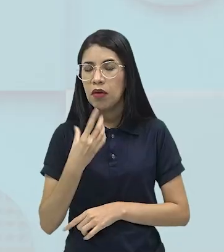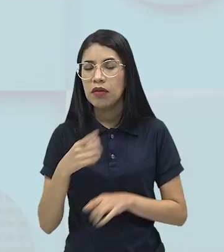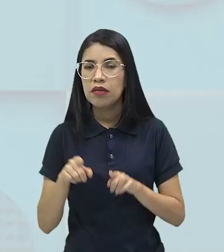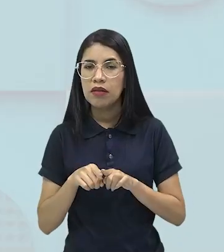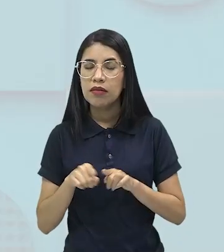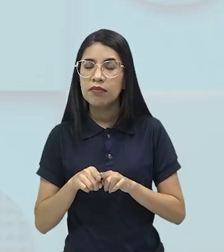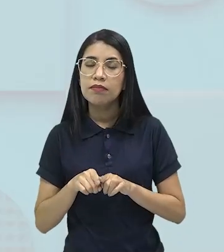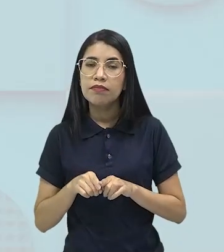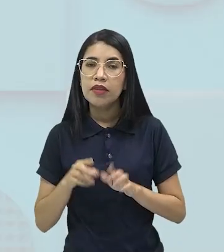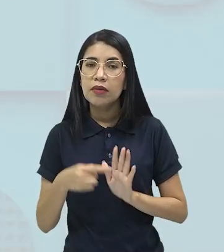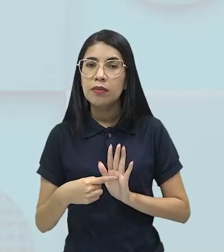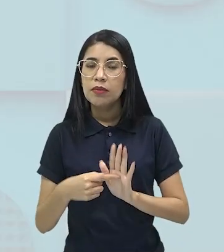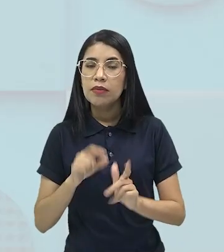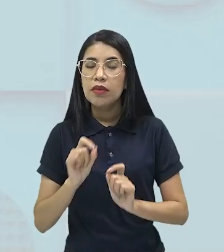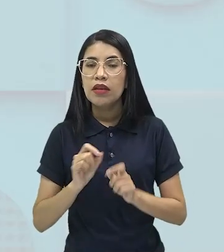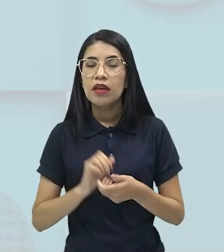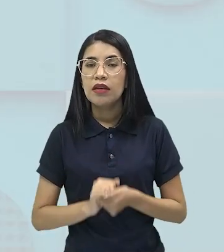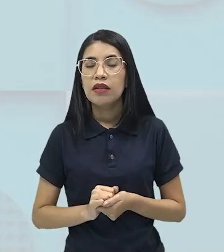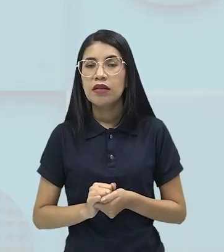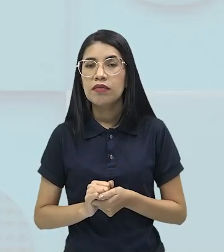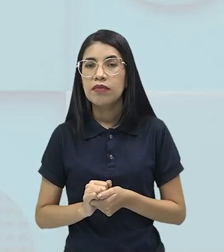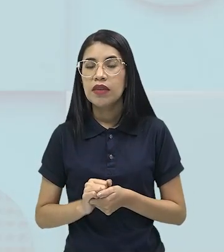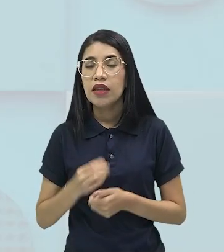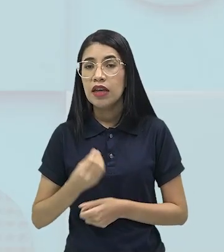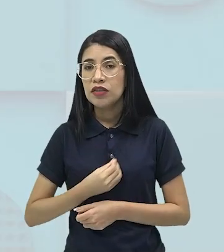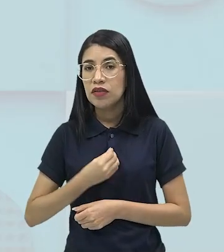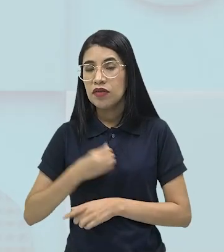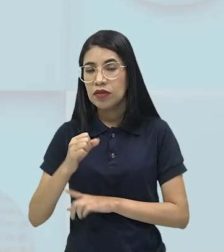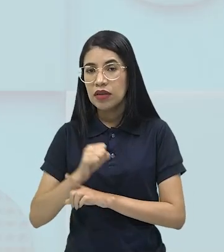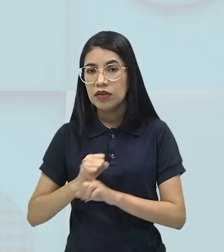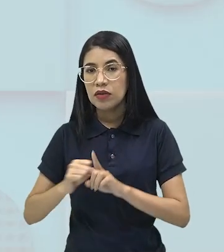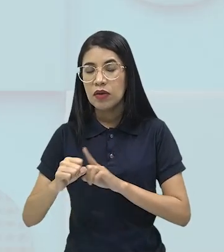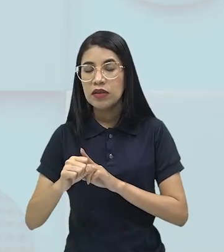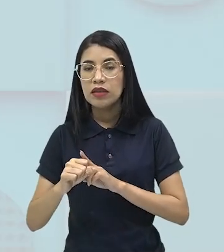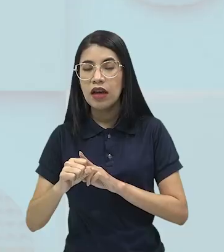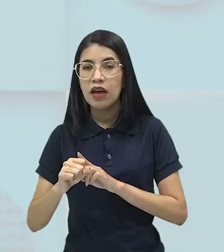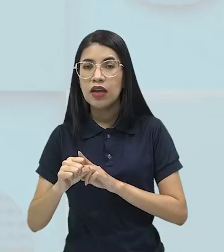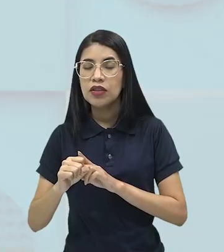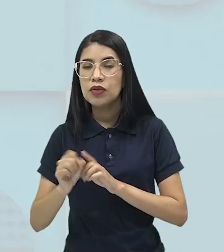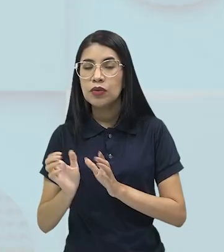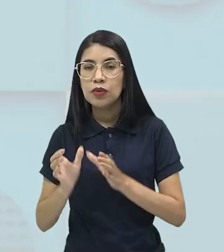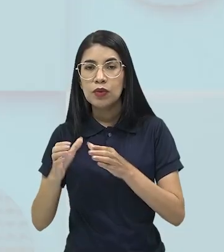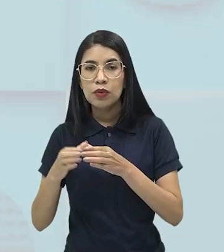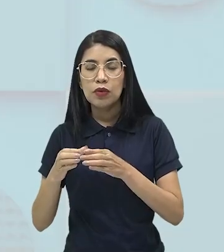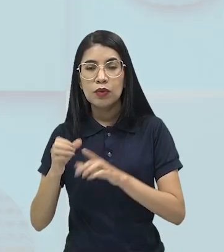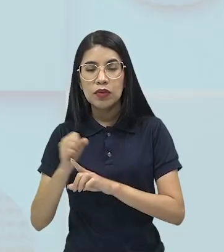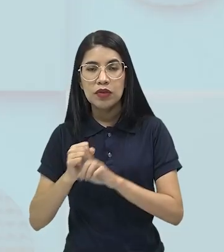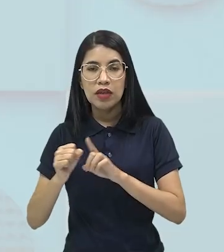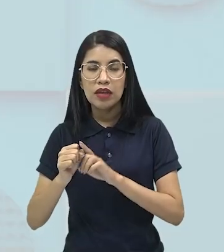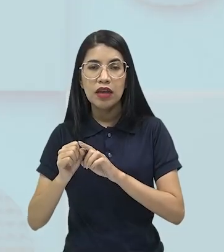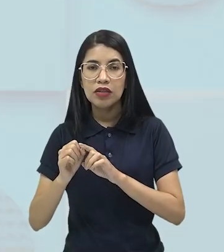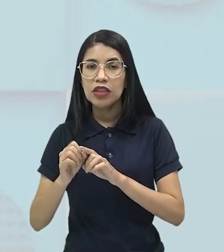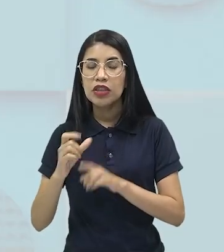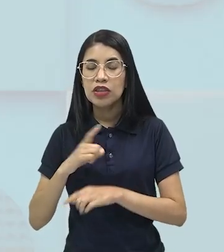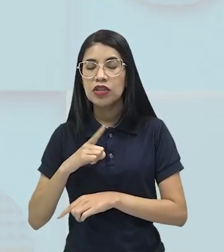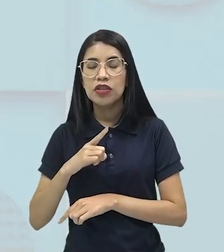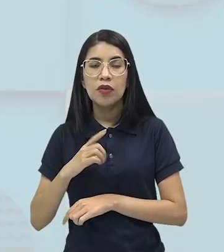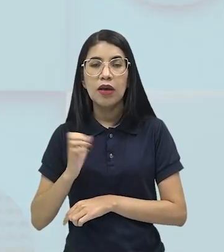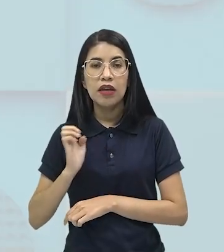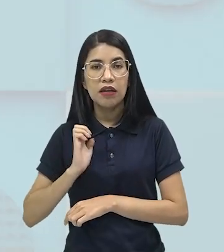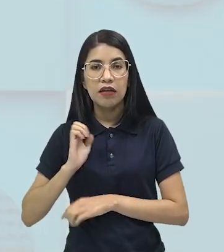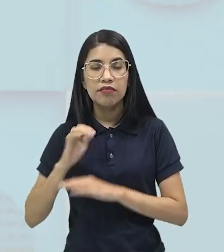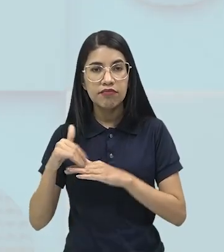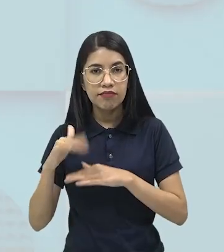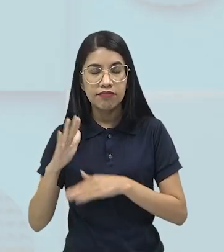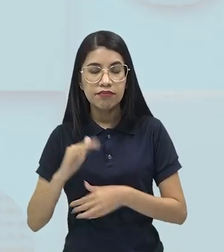que eles pertenciam a uma sociedade, a uma classe social dominante, né? Que tinha um poder